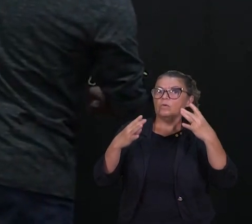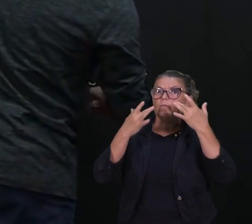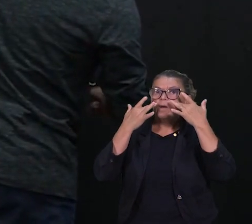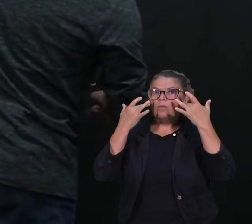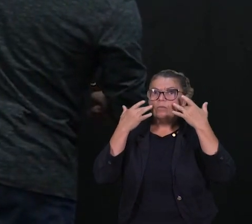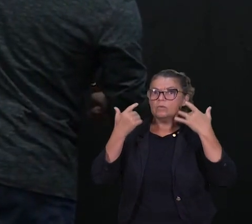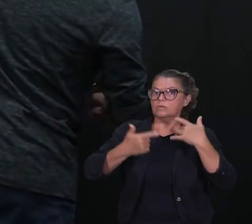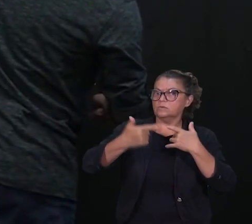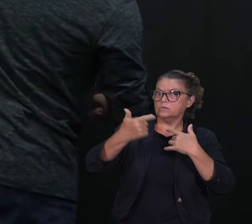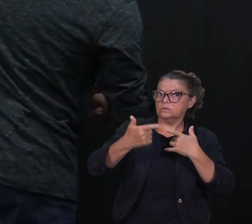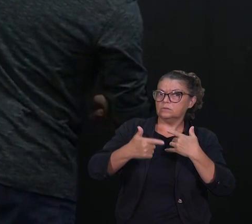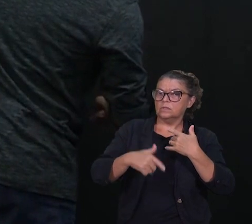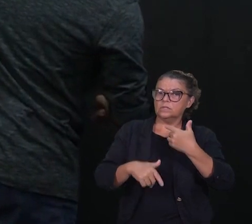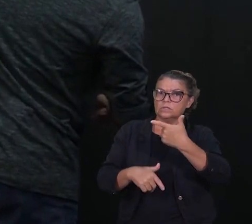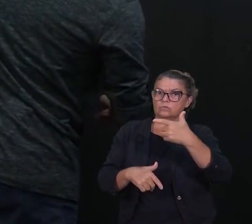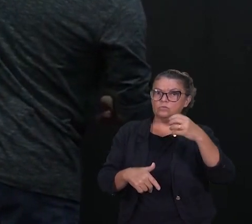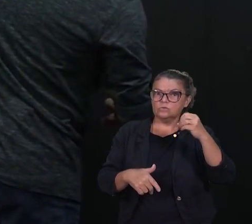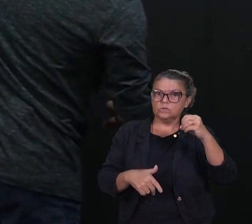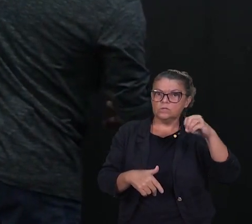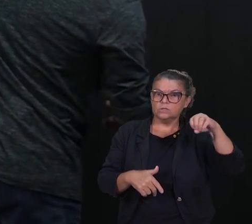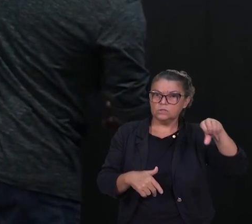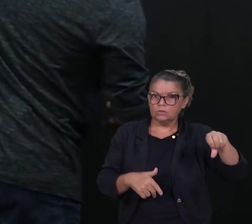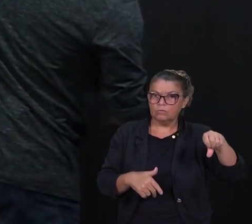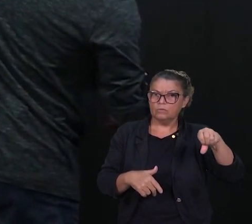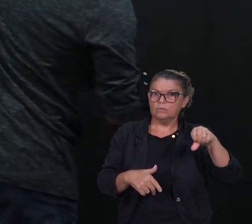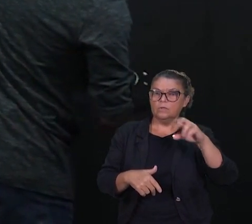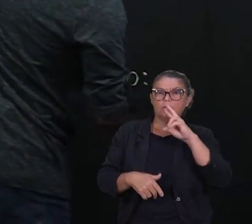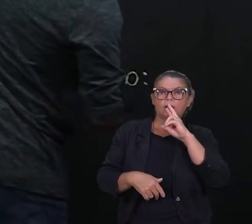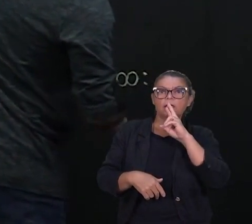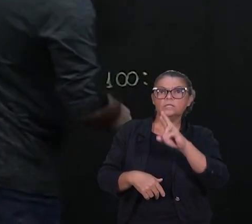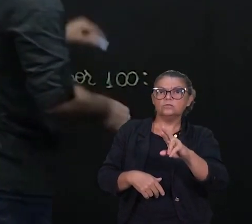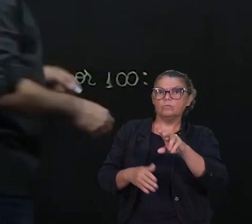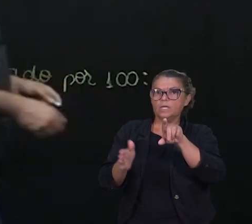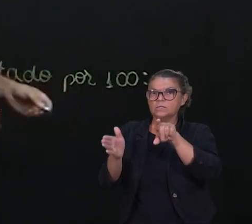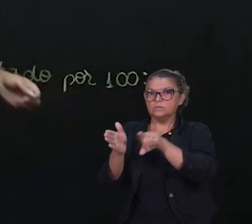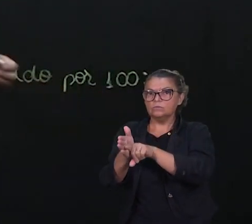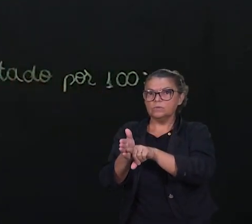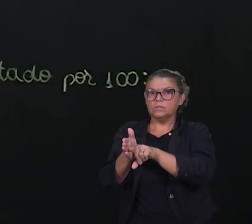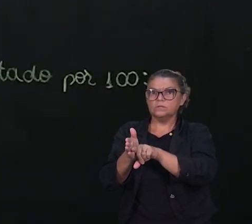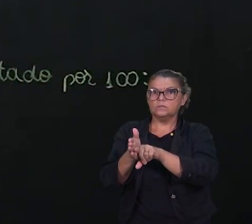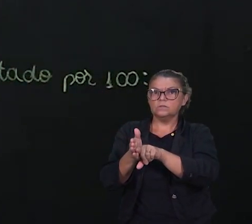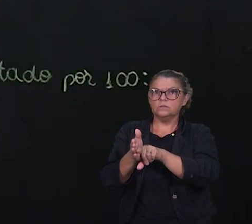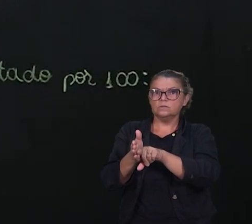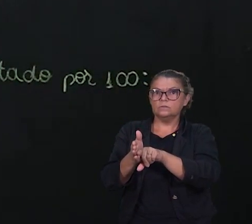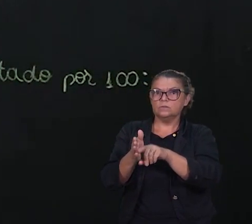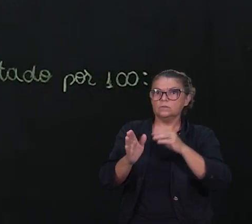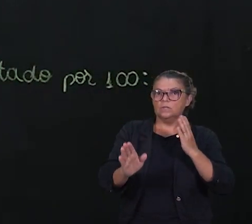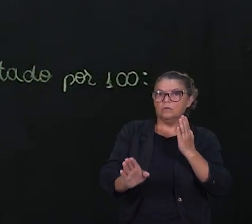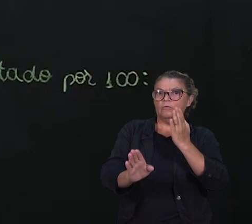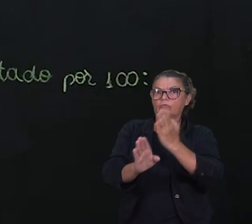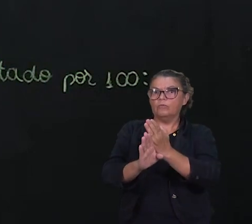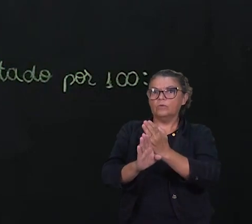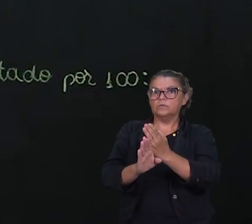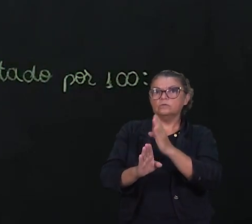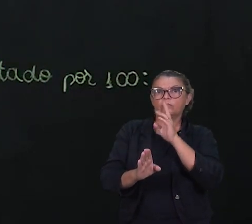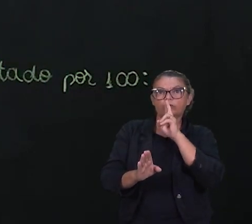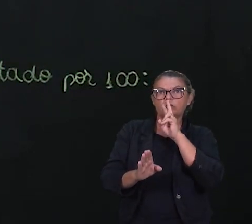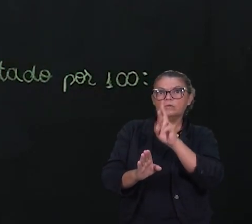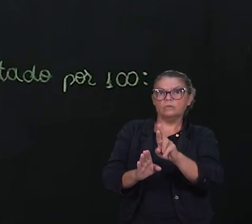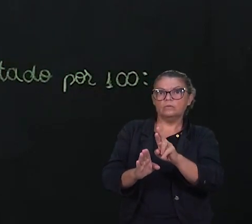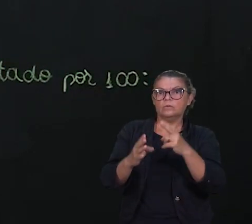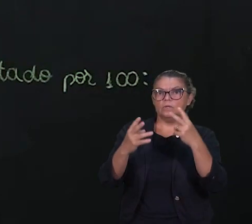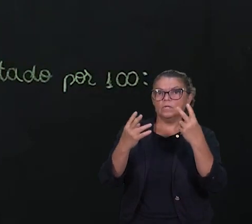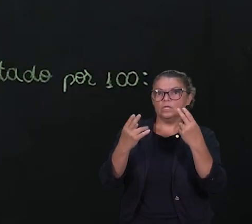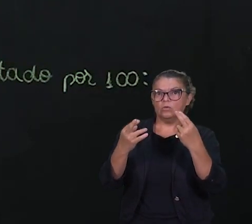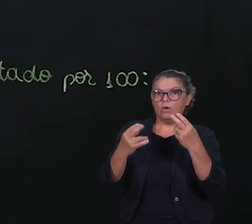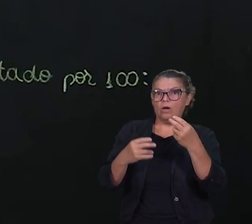aqui são 209. Ao resolvermos essa subtração, a gente vai achar como resultado